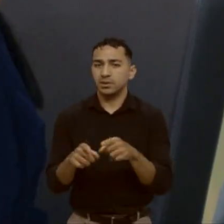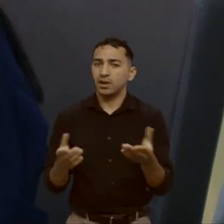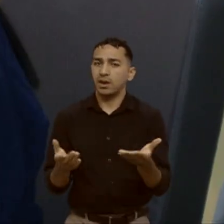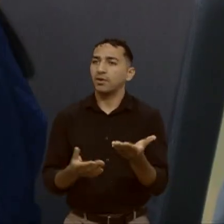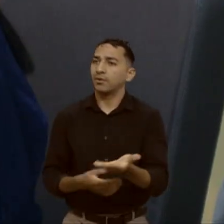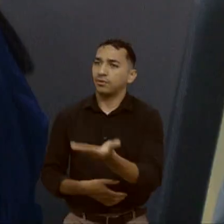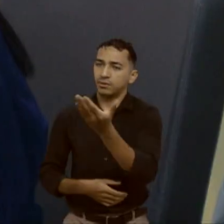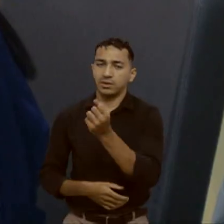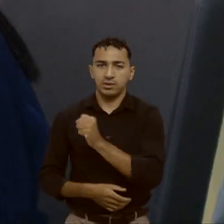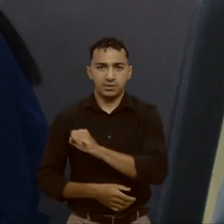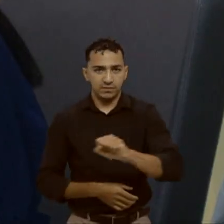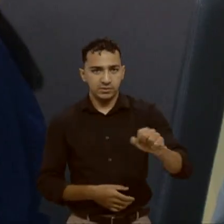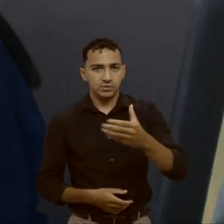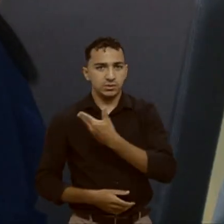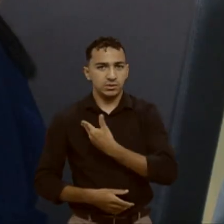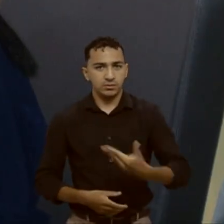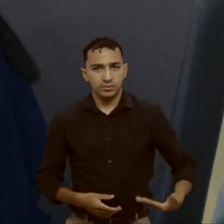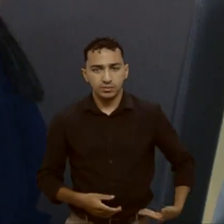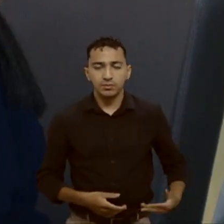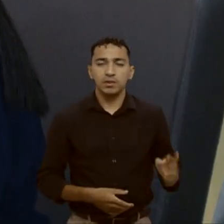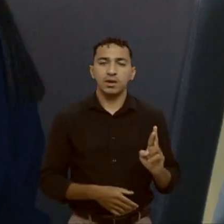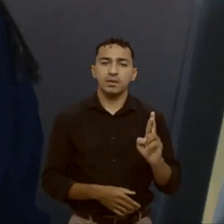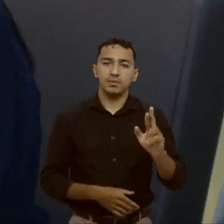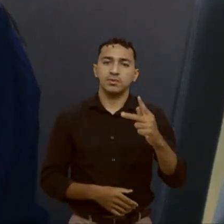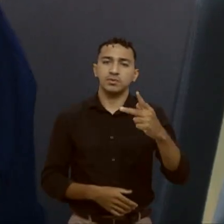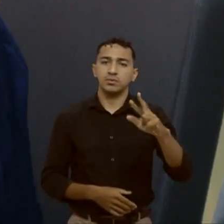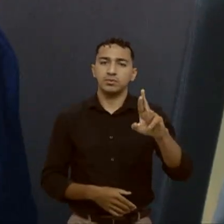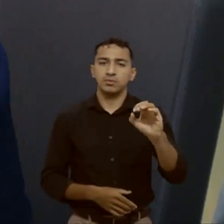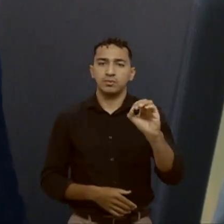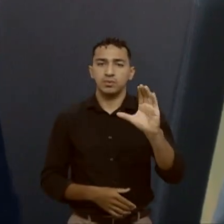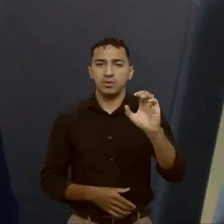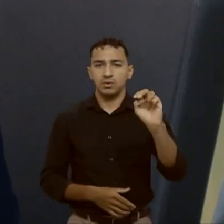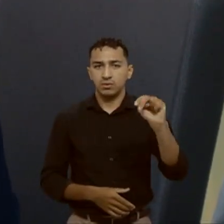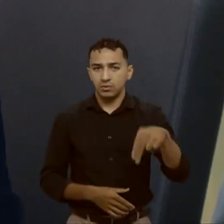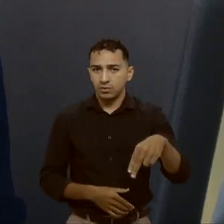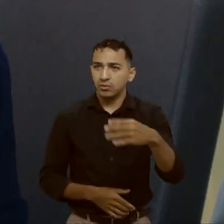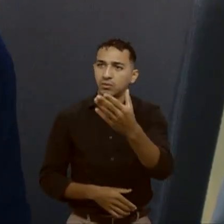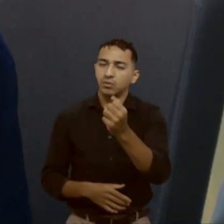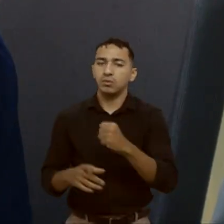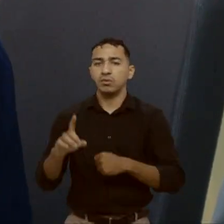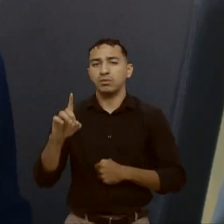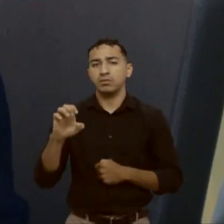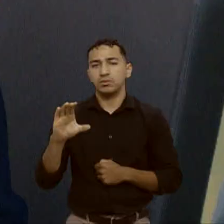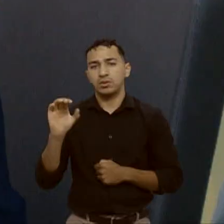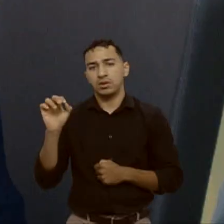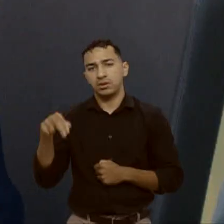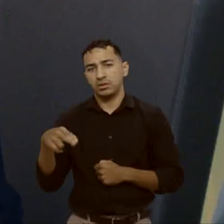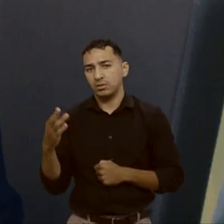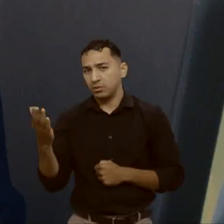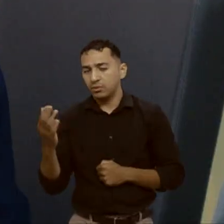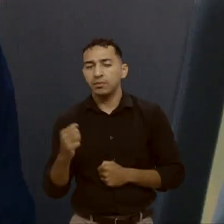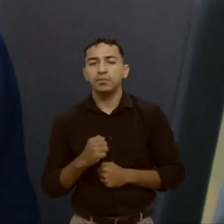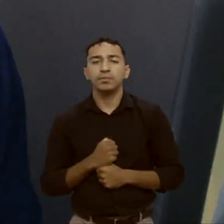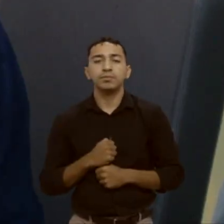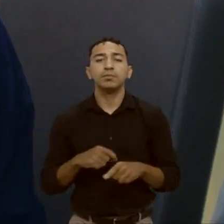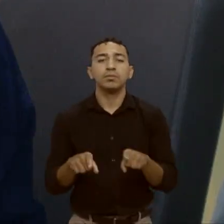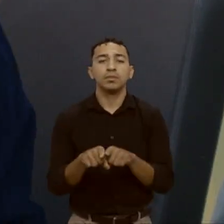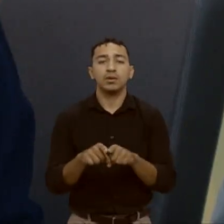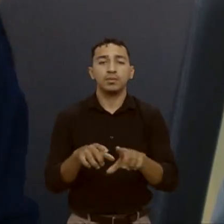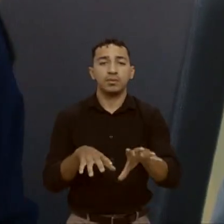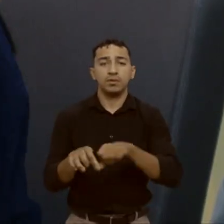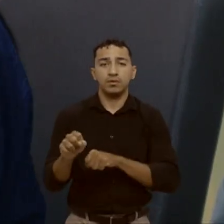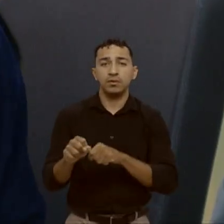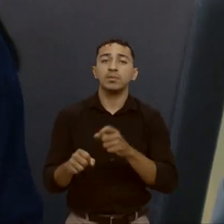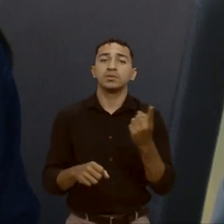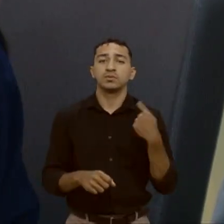Defensoria conosco, representante do PROCON e do DECOM, em uma capacitação que nós fizemos com os nossos fiscais